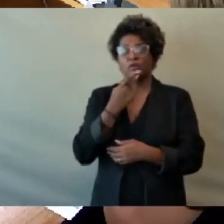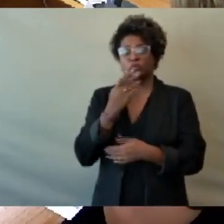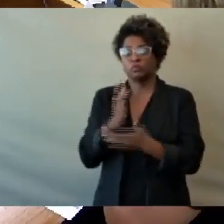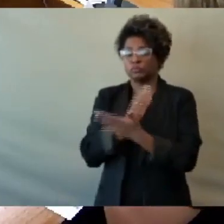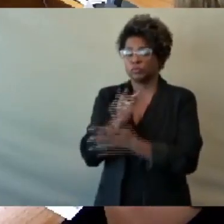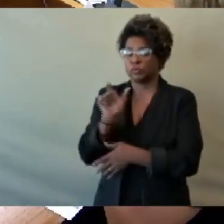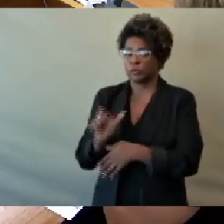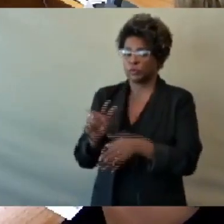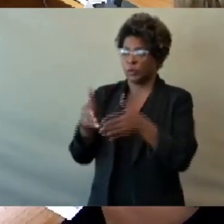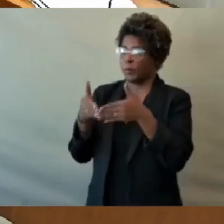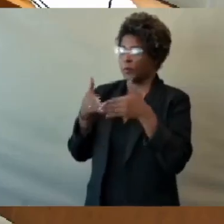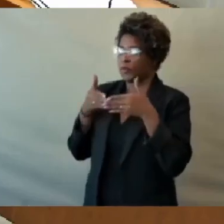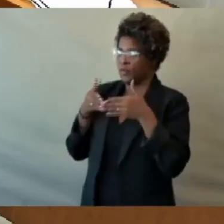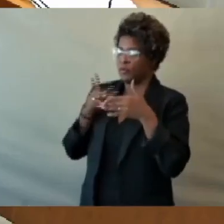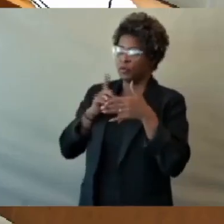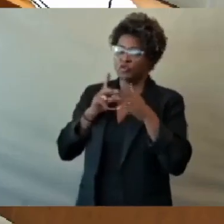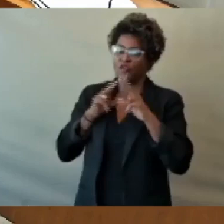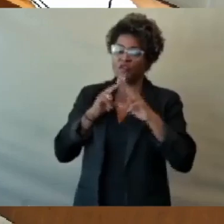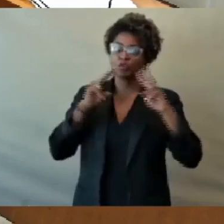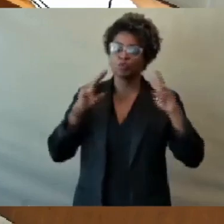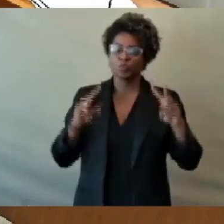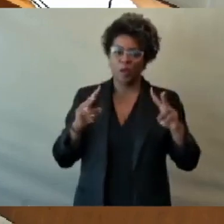online aí, basta